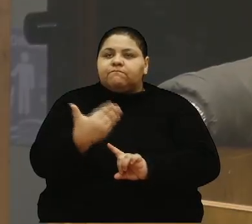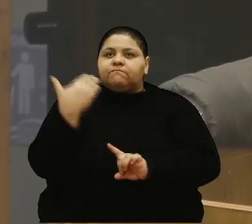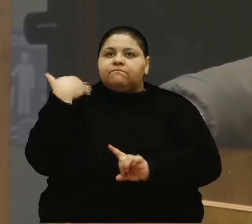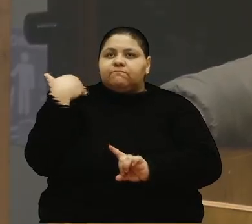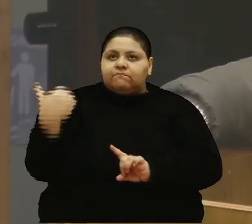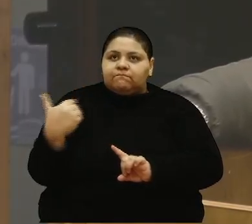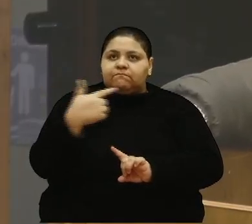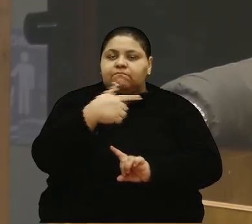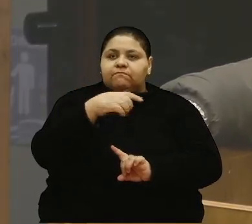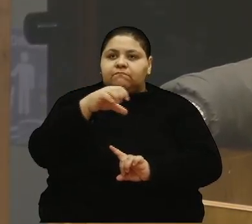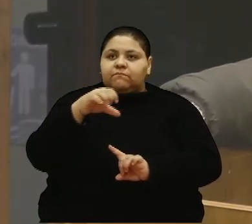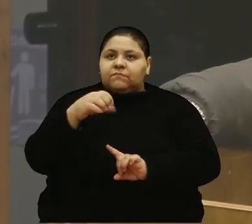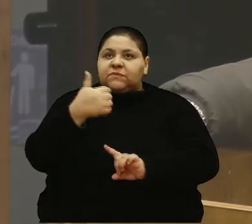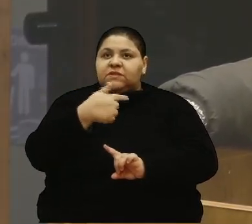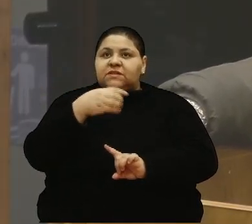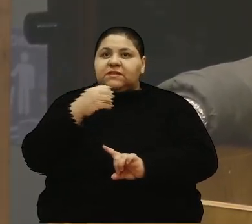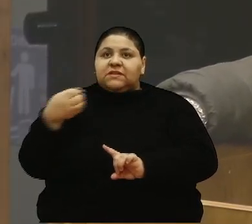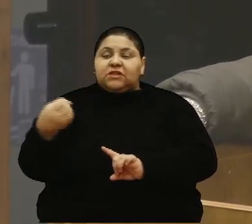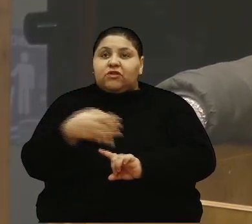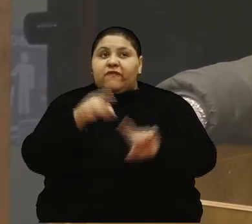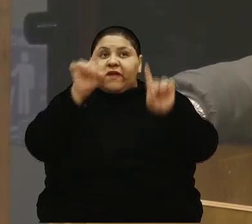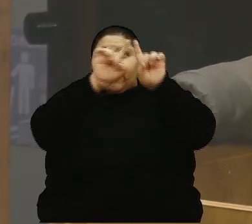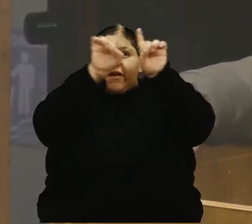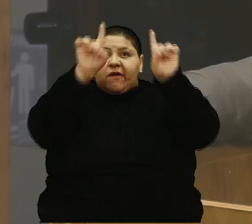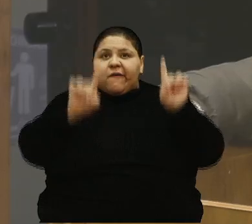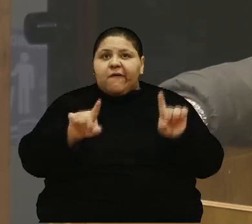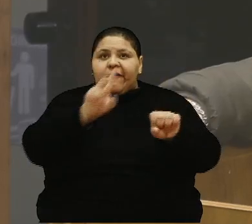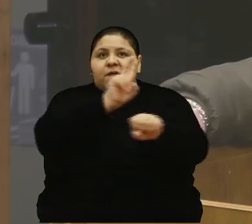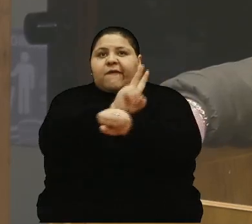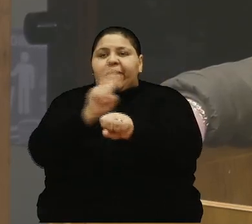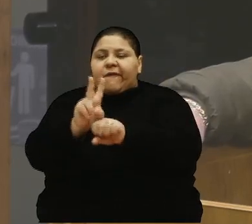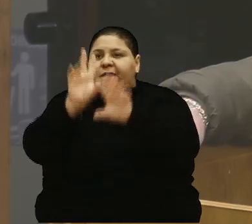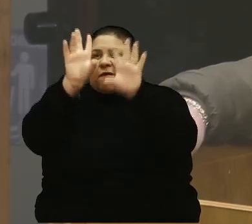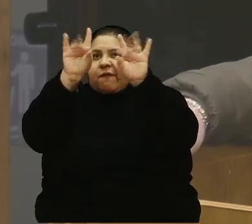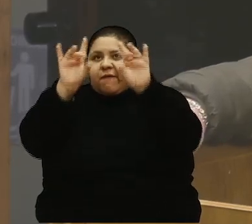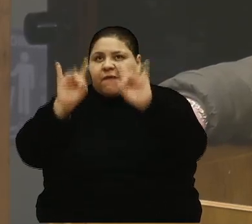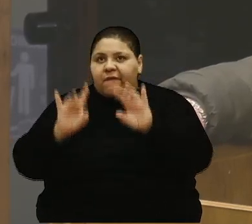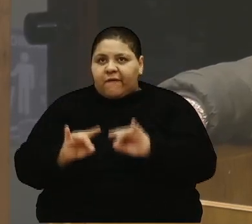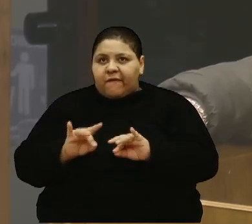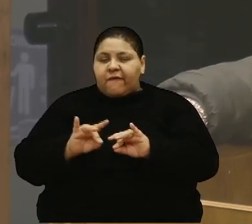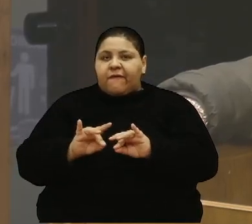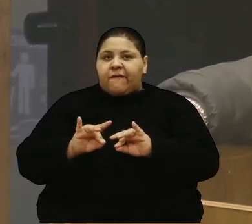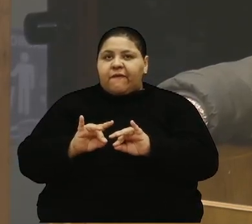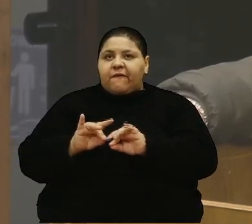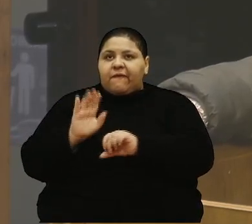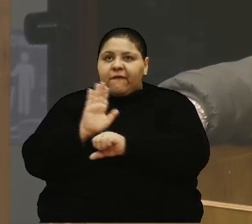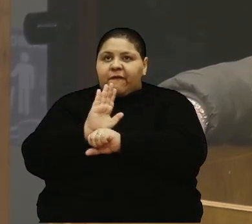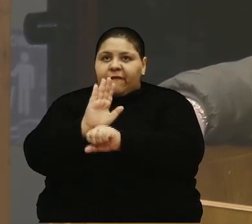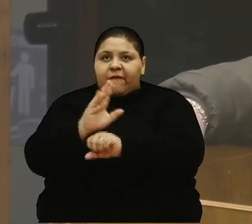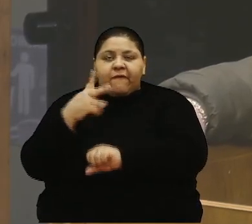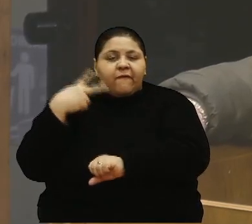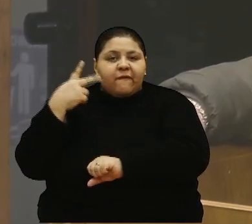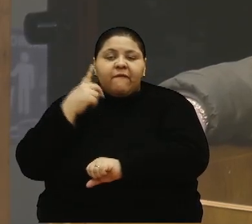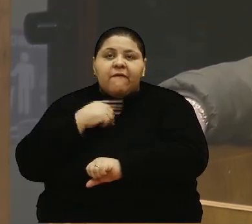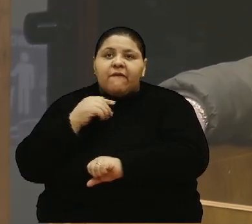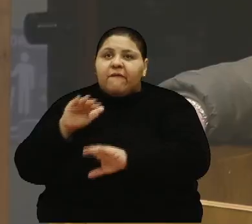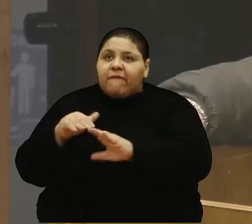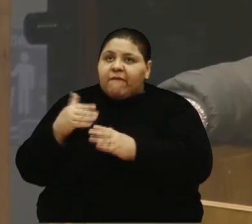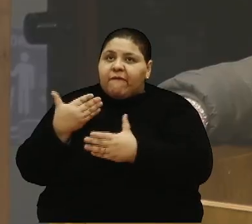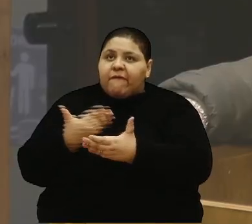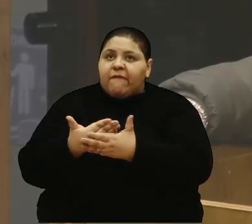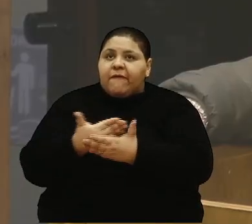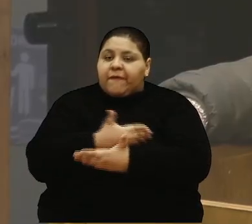dos 70 novos guardas municipais, em especial para contemplar, vereador Renato, as escolas